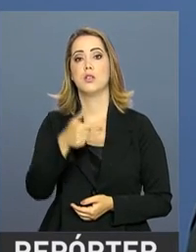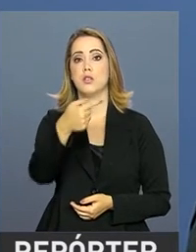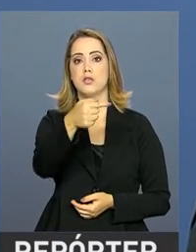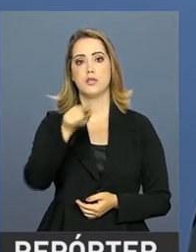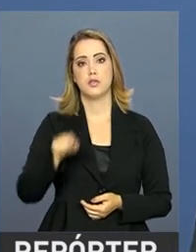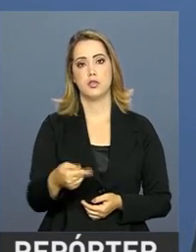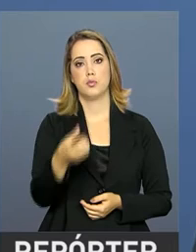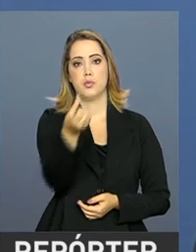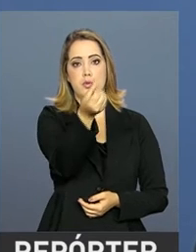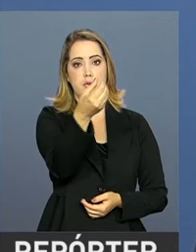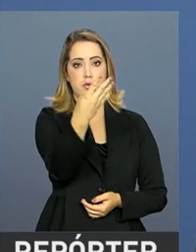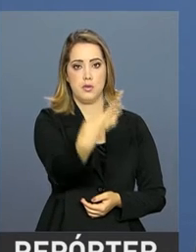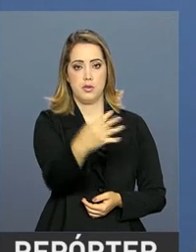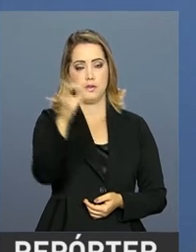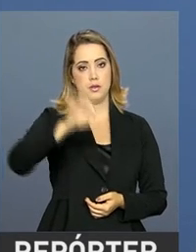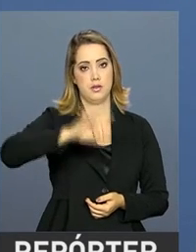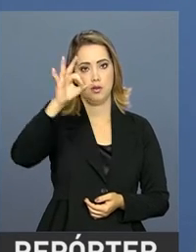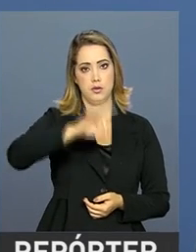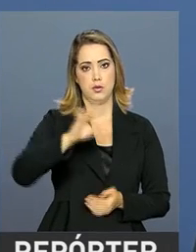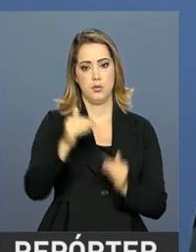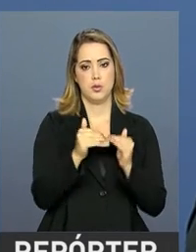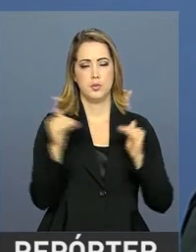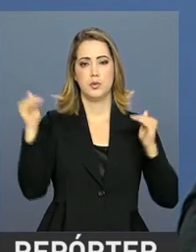7,64%, elevando para